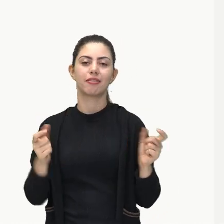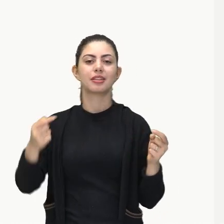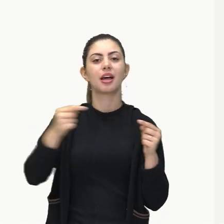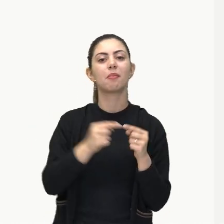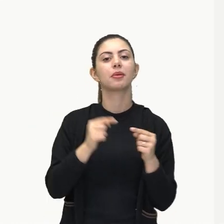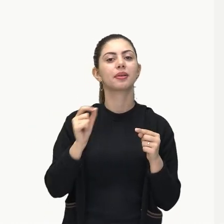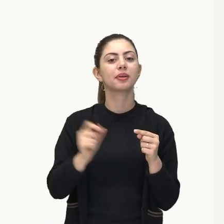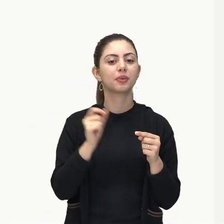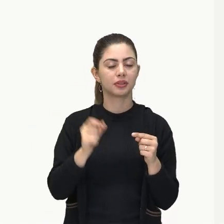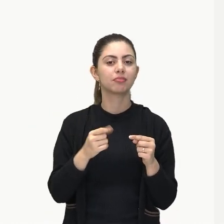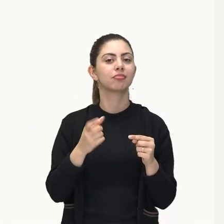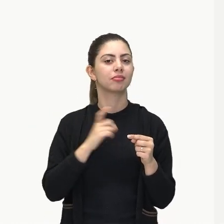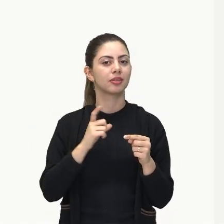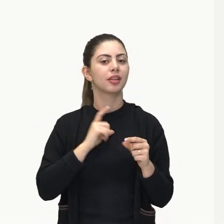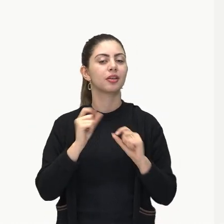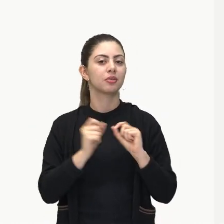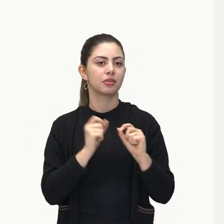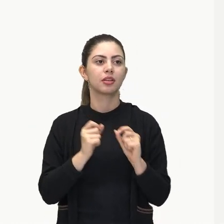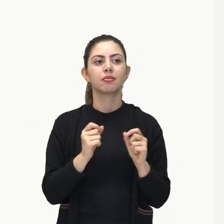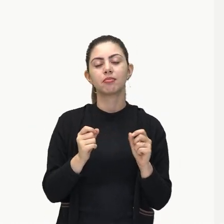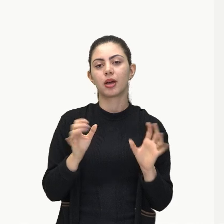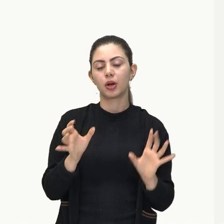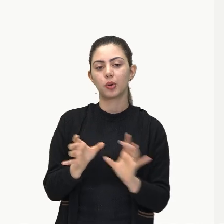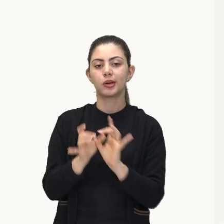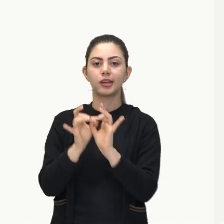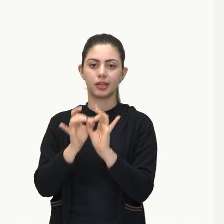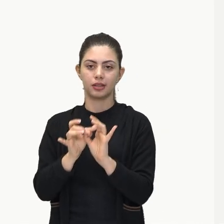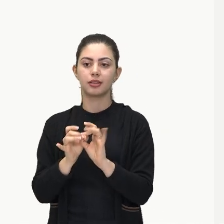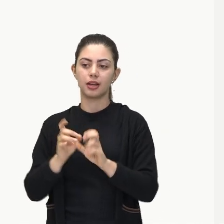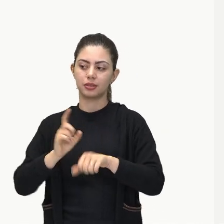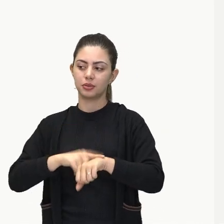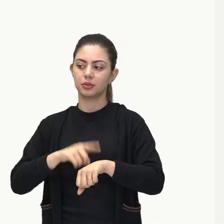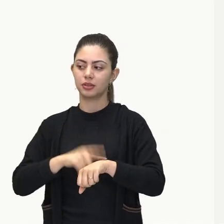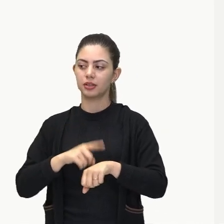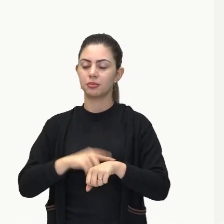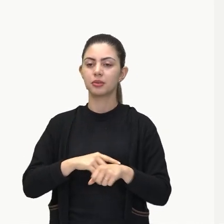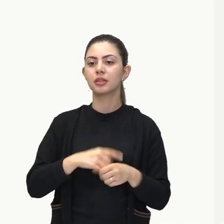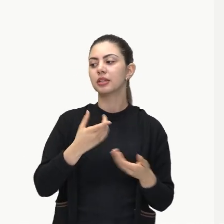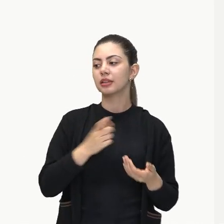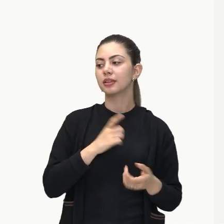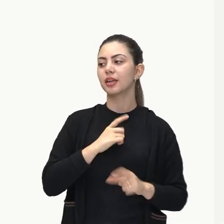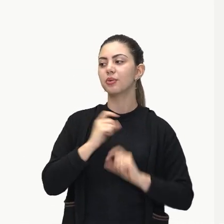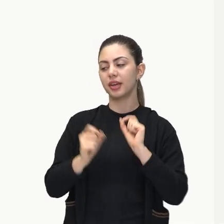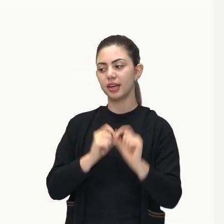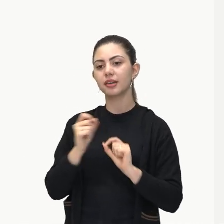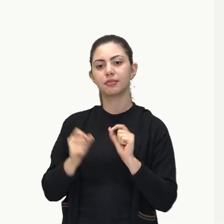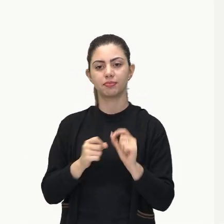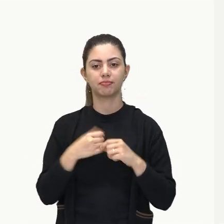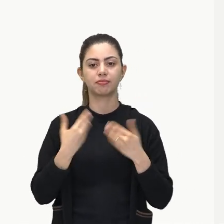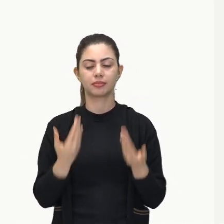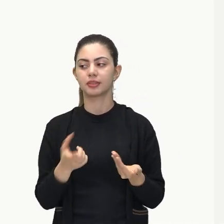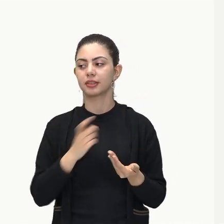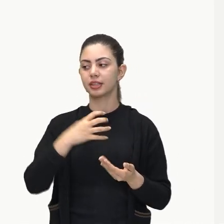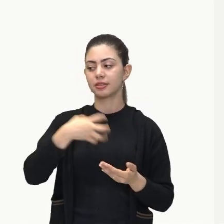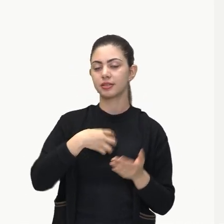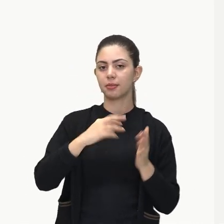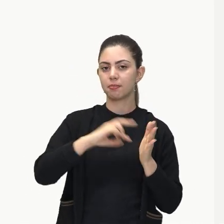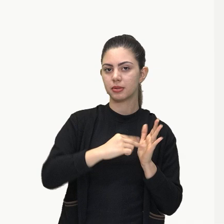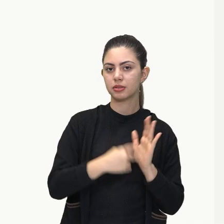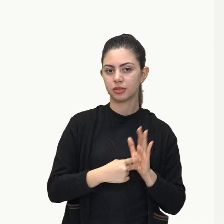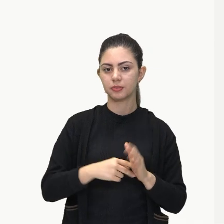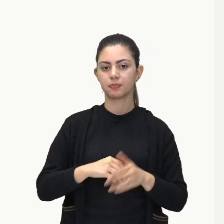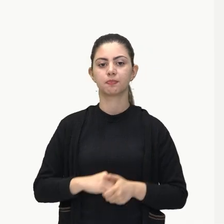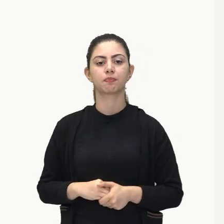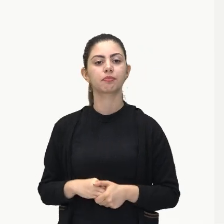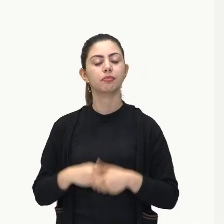tendo alguma relação com tempo. Bastante interessante para a gente pensar isso. Outros elementos, não